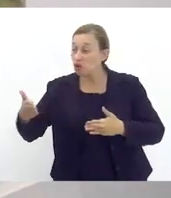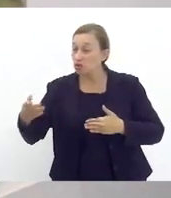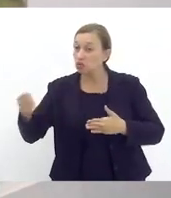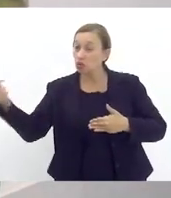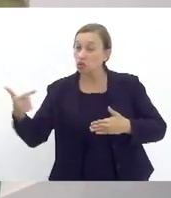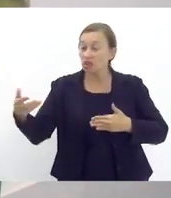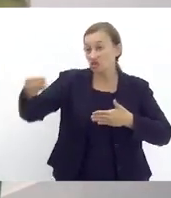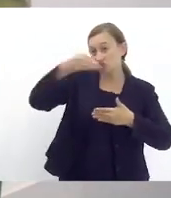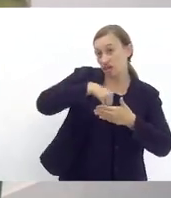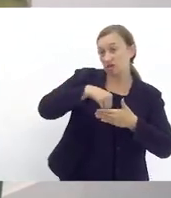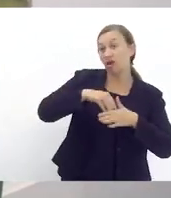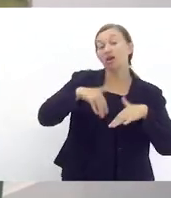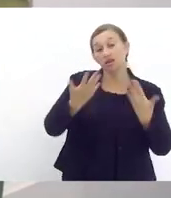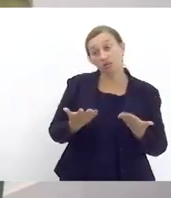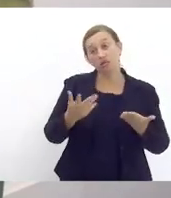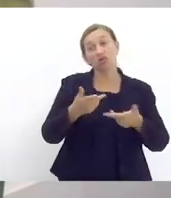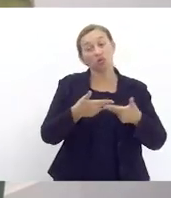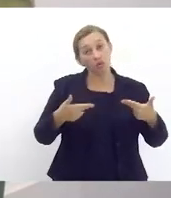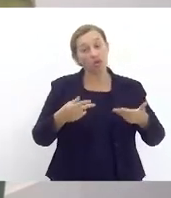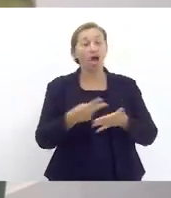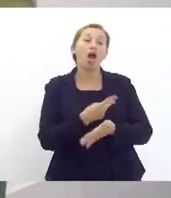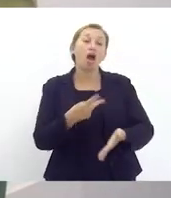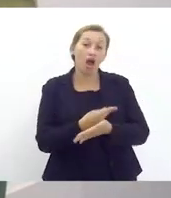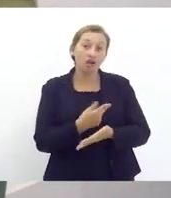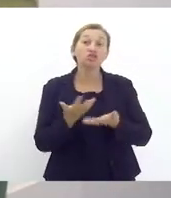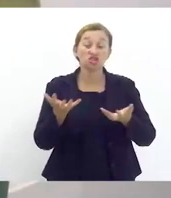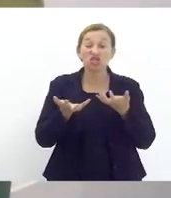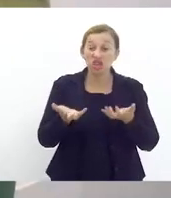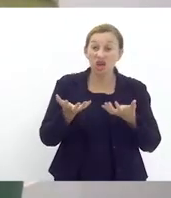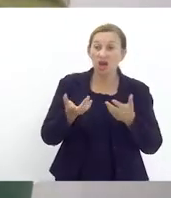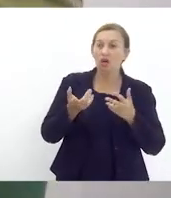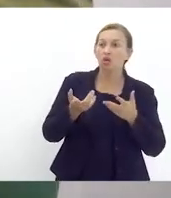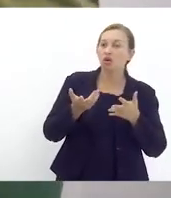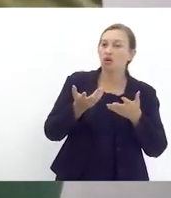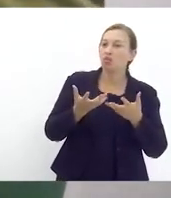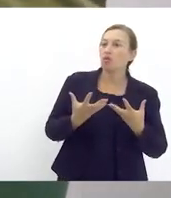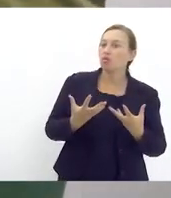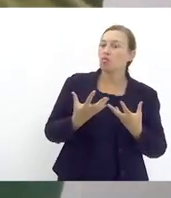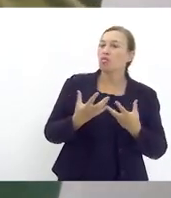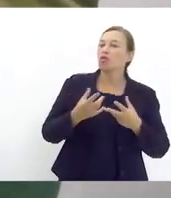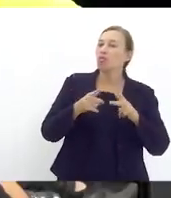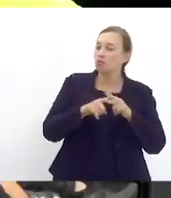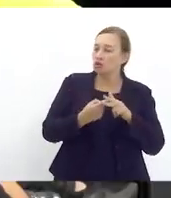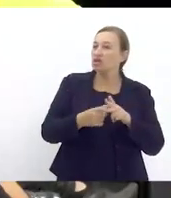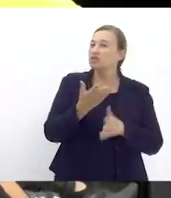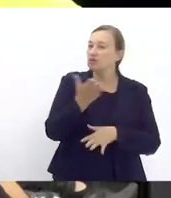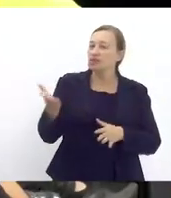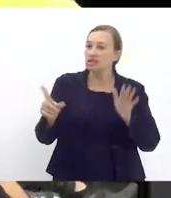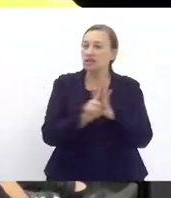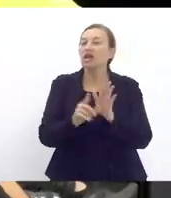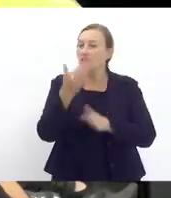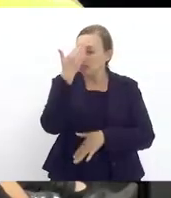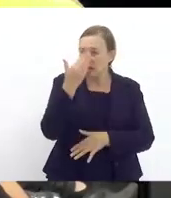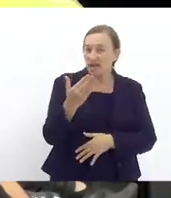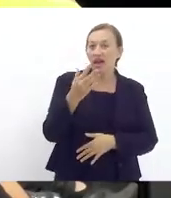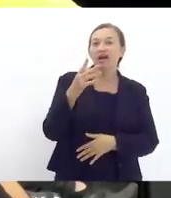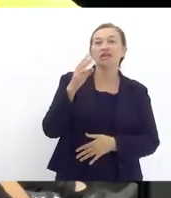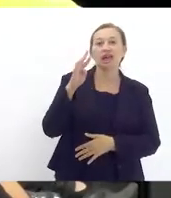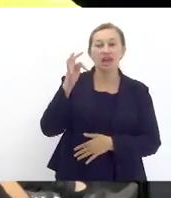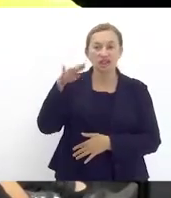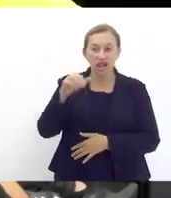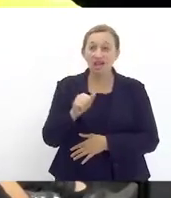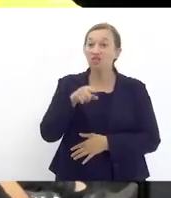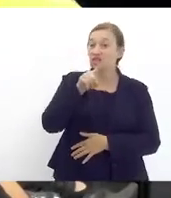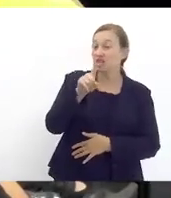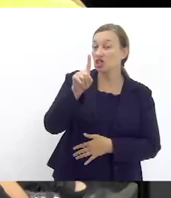tem alguma coisa errada a gente quer realmente um abraço de vocês nessa lei muito obrigada Renata e com você